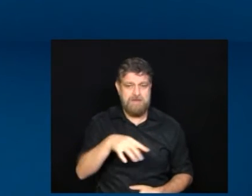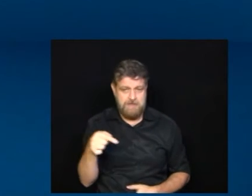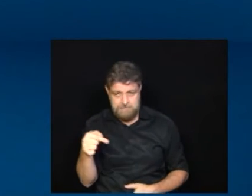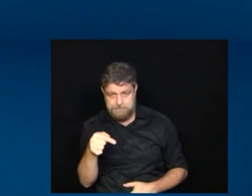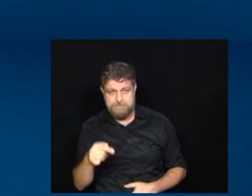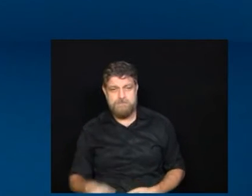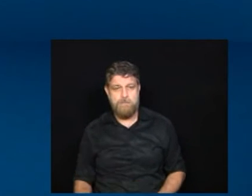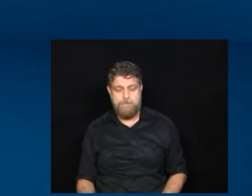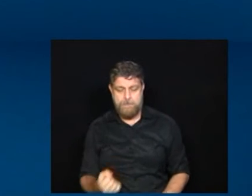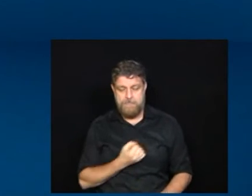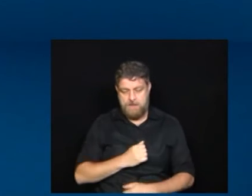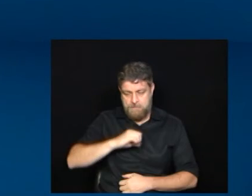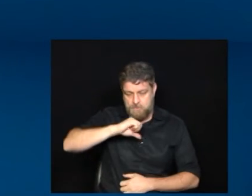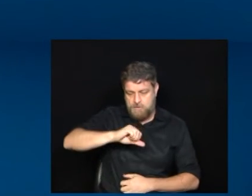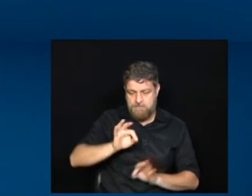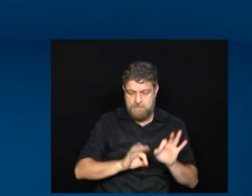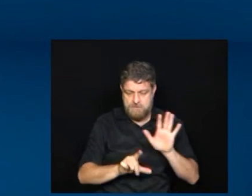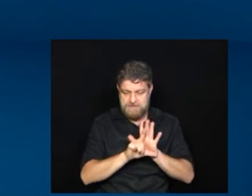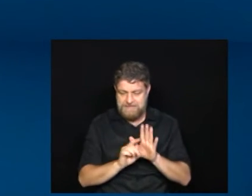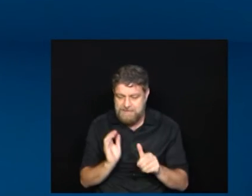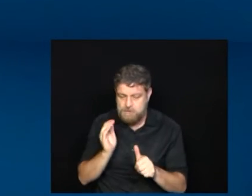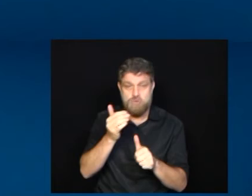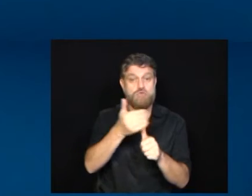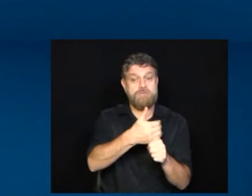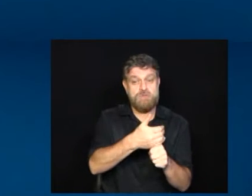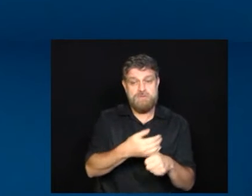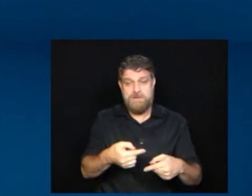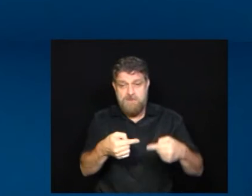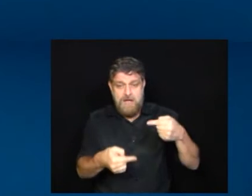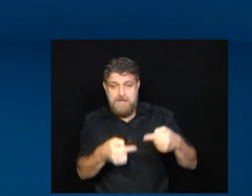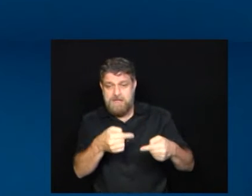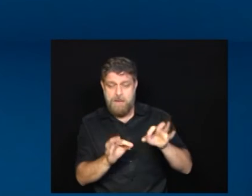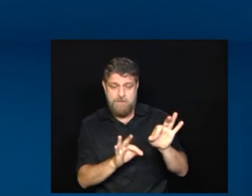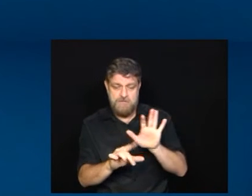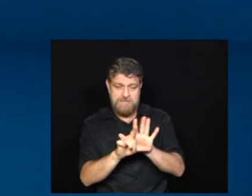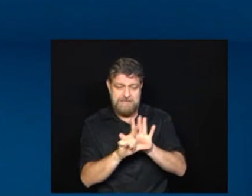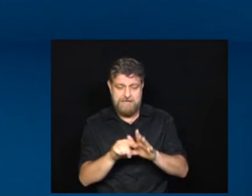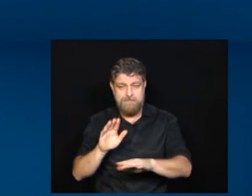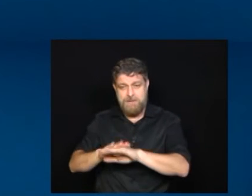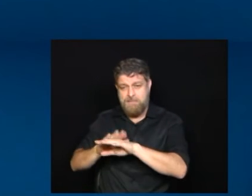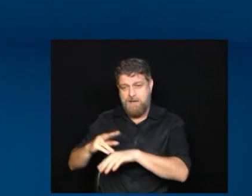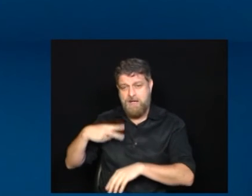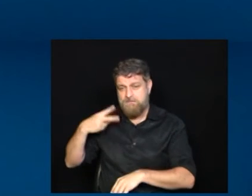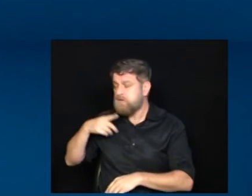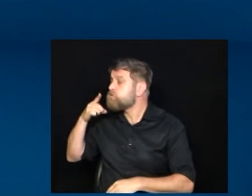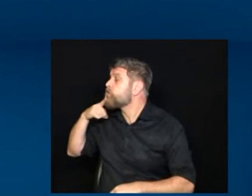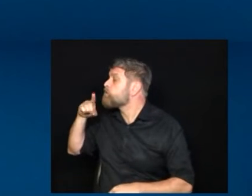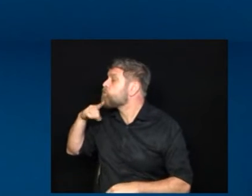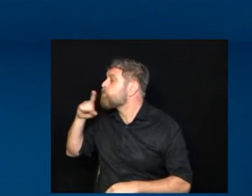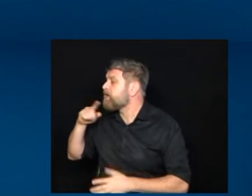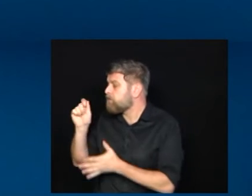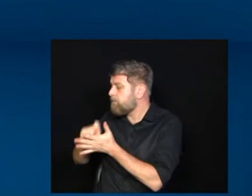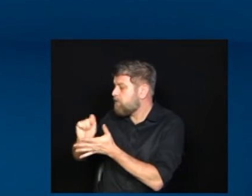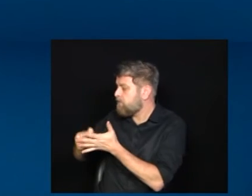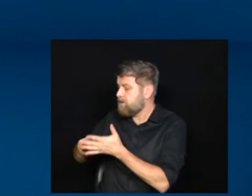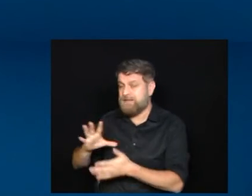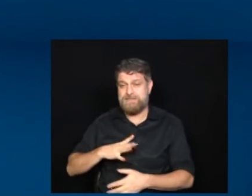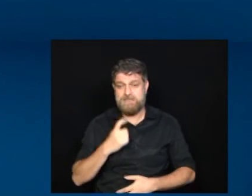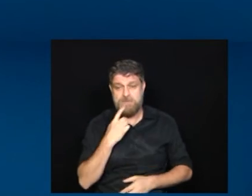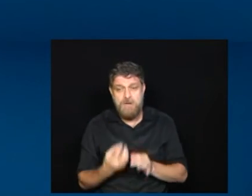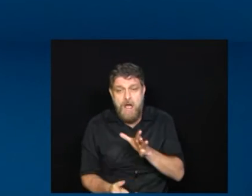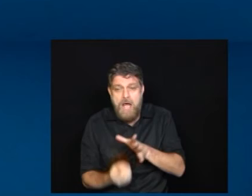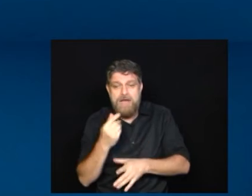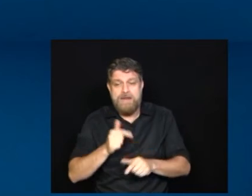a primeira discussão de um substitutivo total ao projeto de lei de autoria do vereador Eduardo Magoga, que institui em Campinas